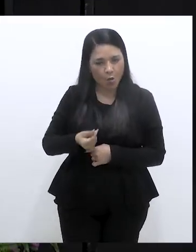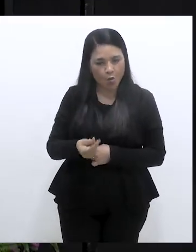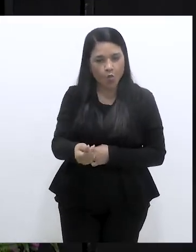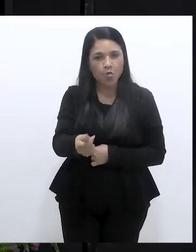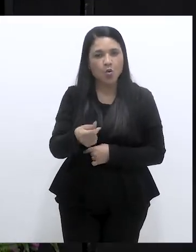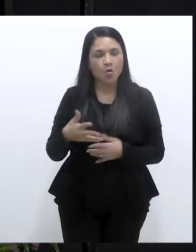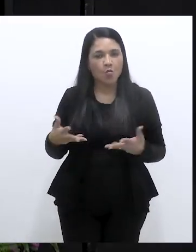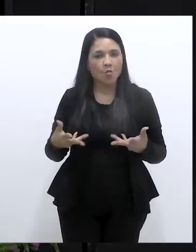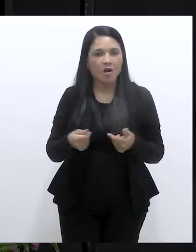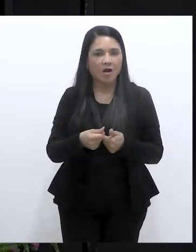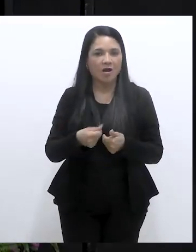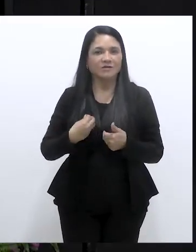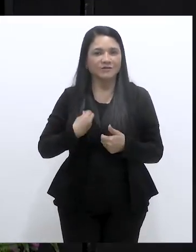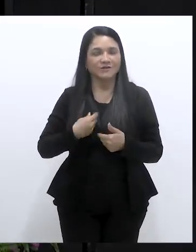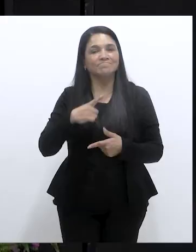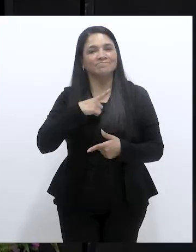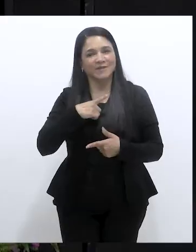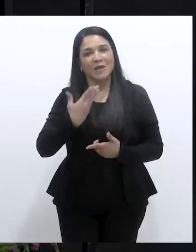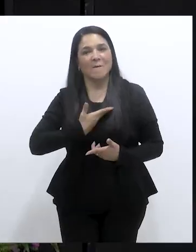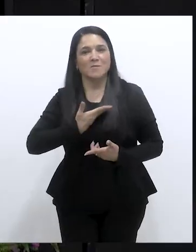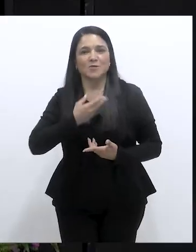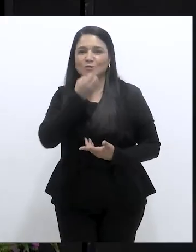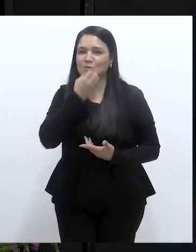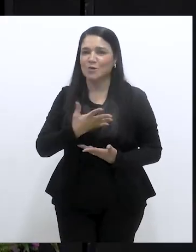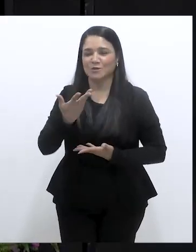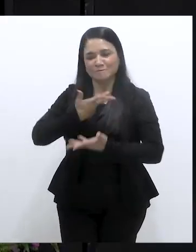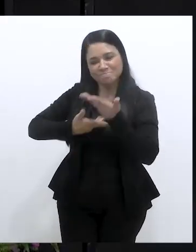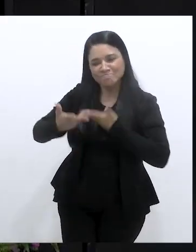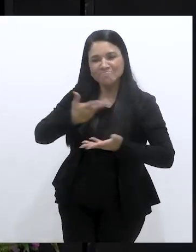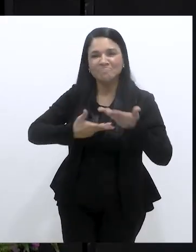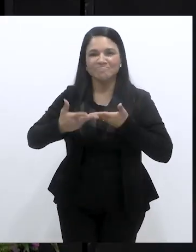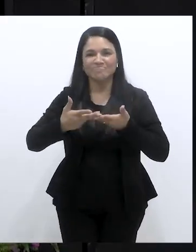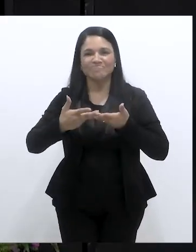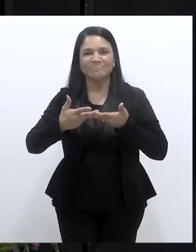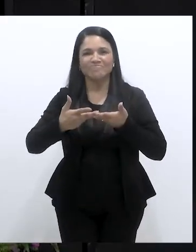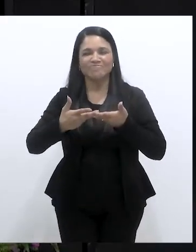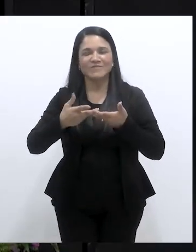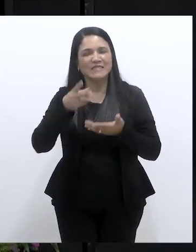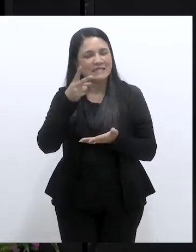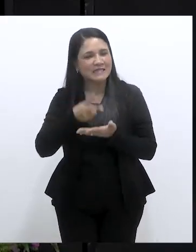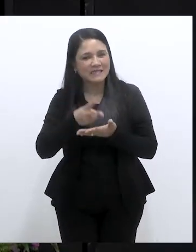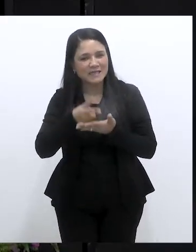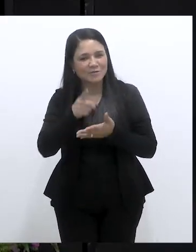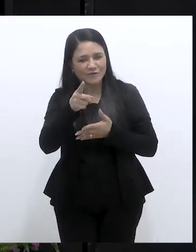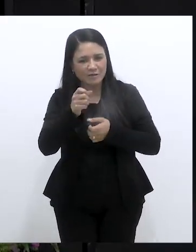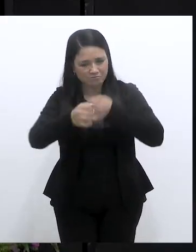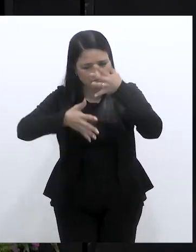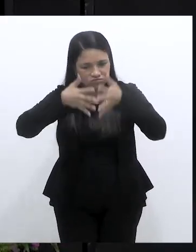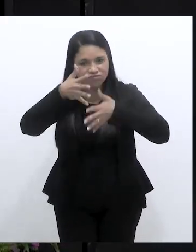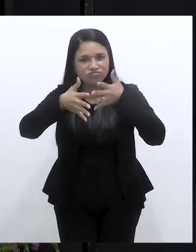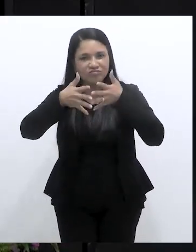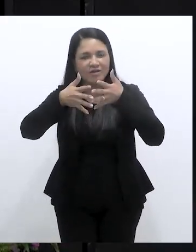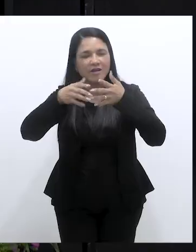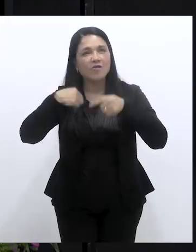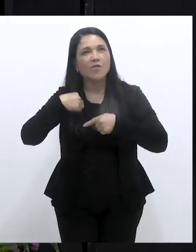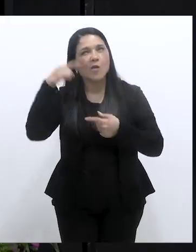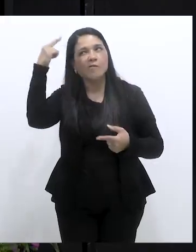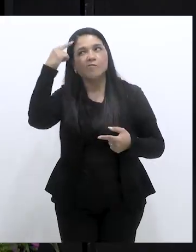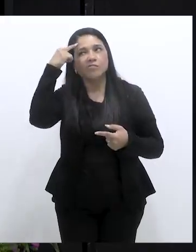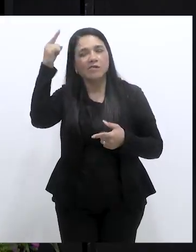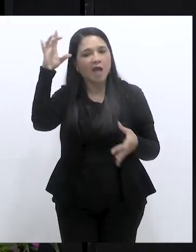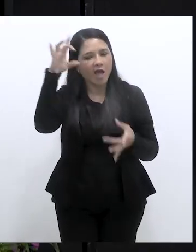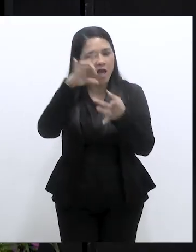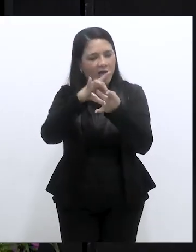mais longevidade, mais qualidade de vida quem tem bons amigos. Então, o tempo todo que você vai falando,